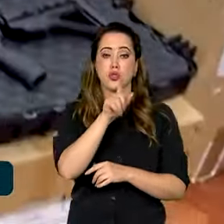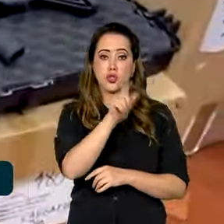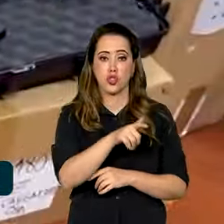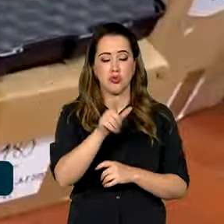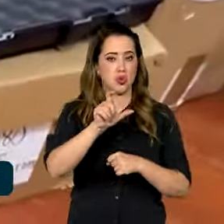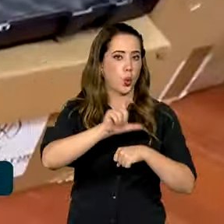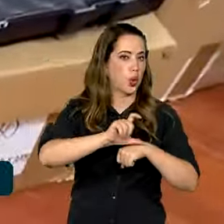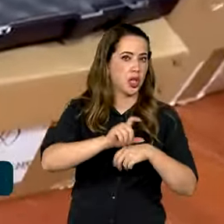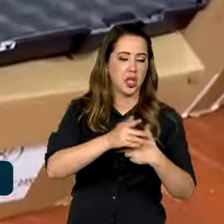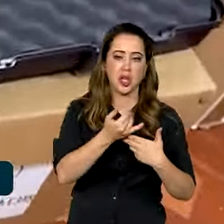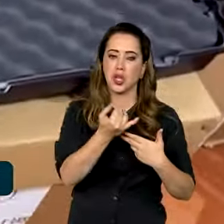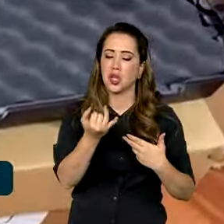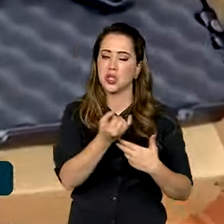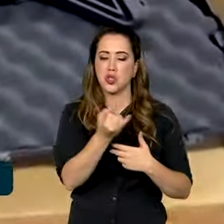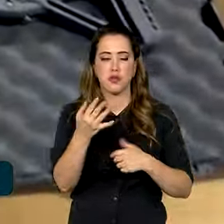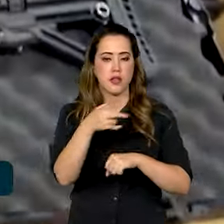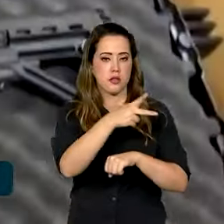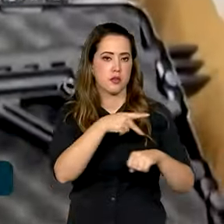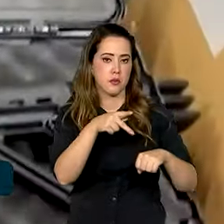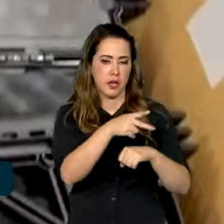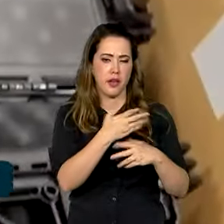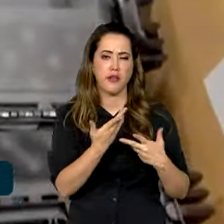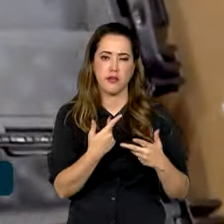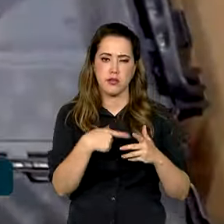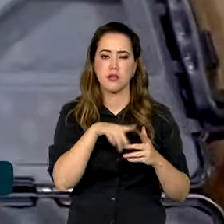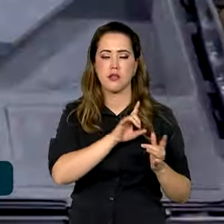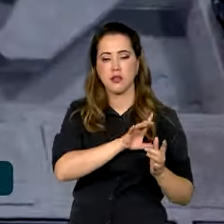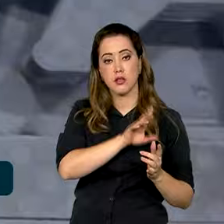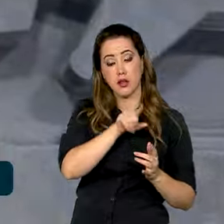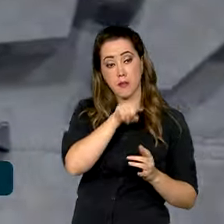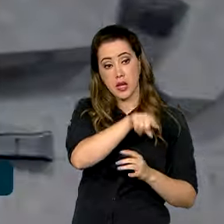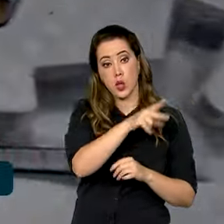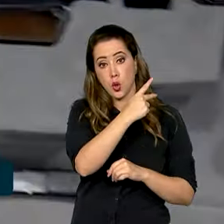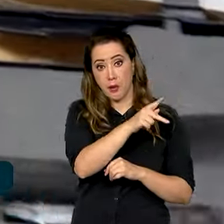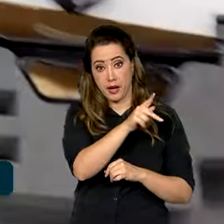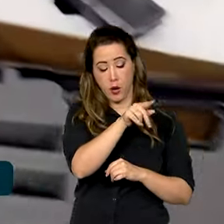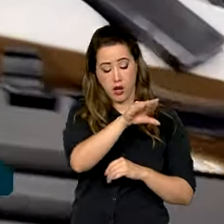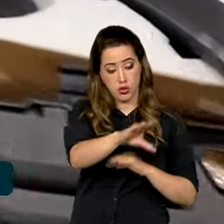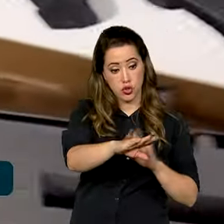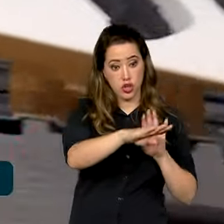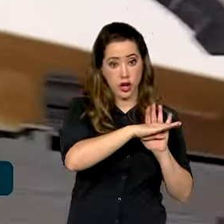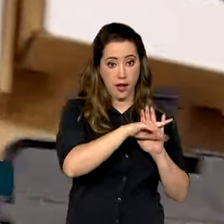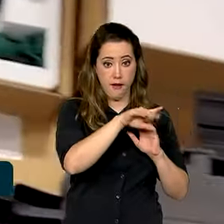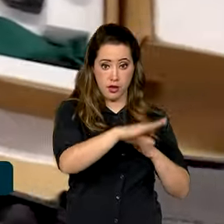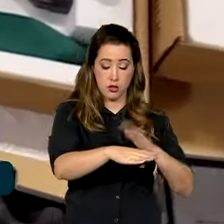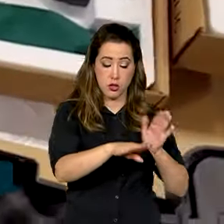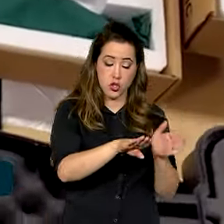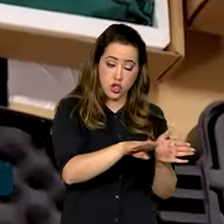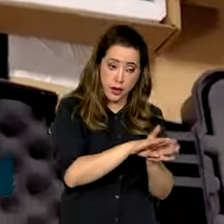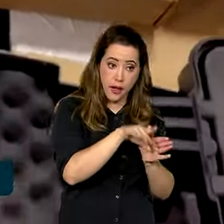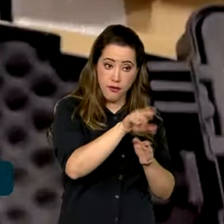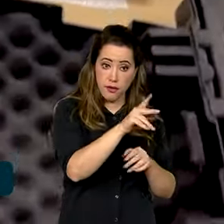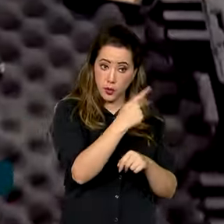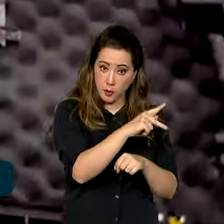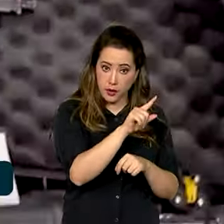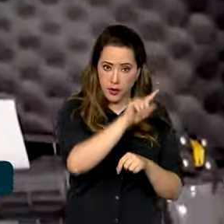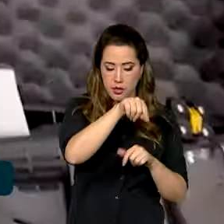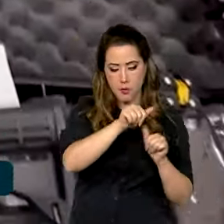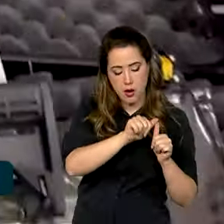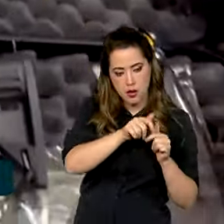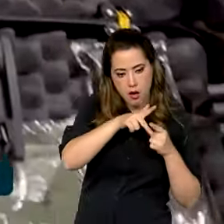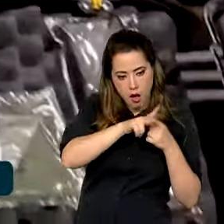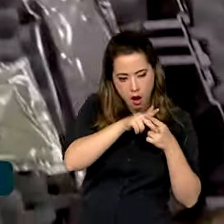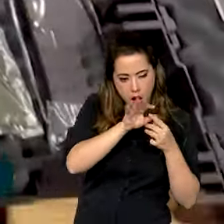Turquia República Checa e Eslovênia ao chegar ao Paraguai as armas eram adulteradas e